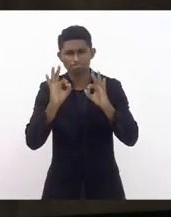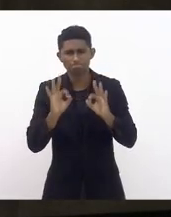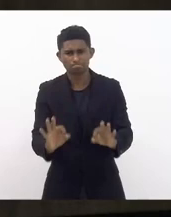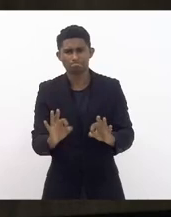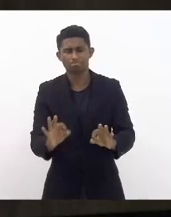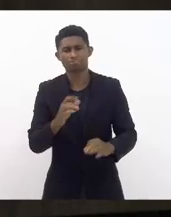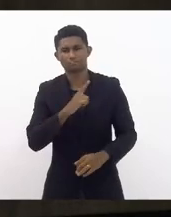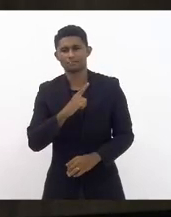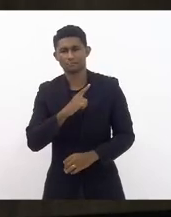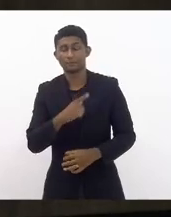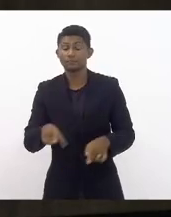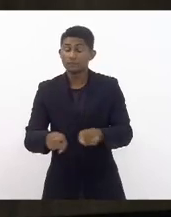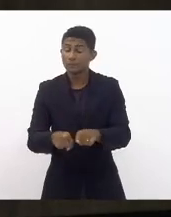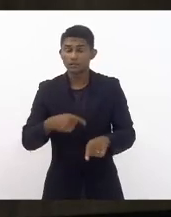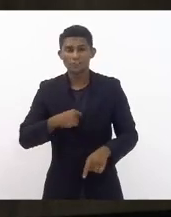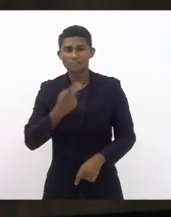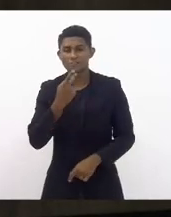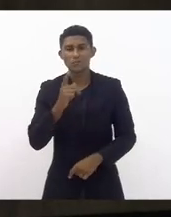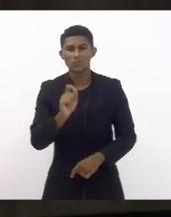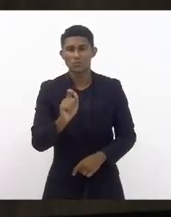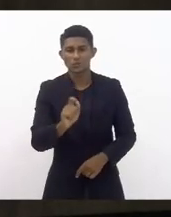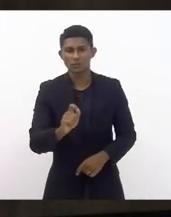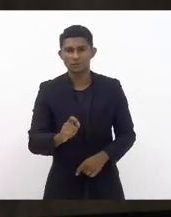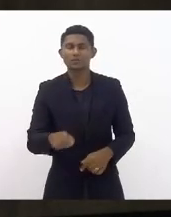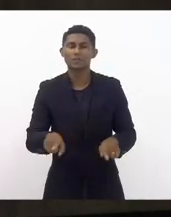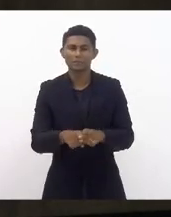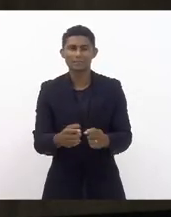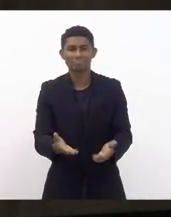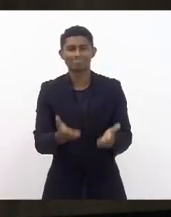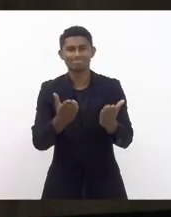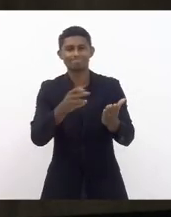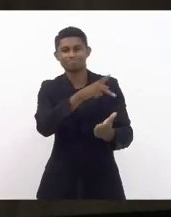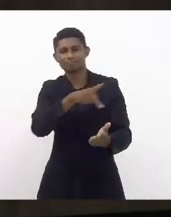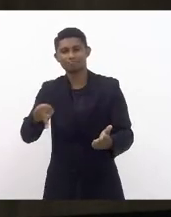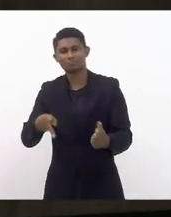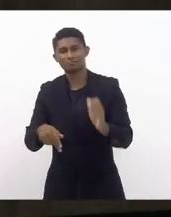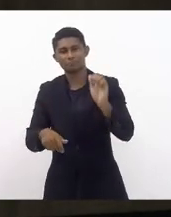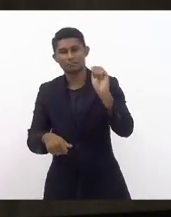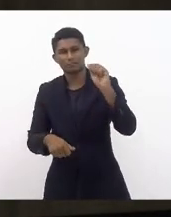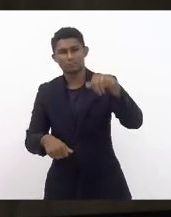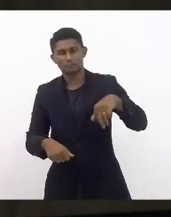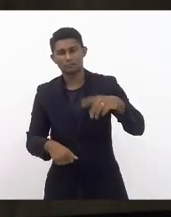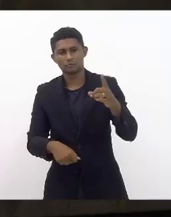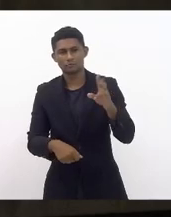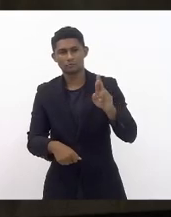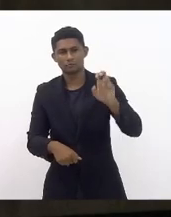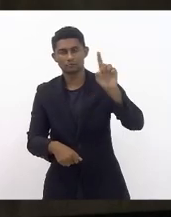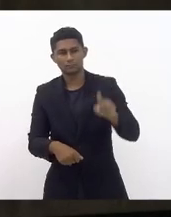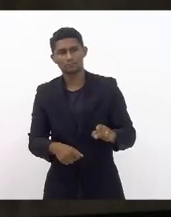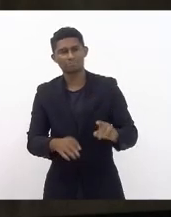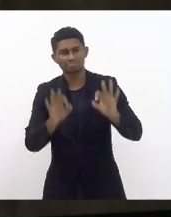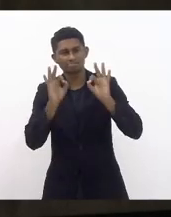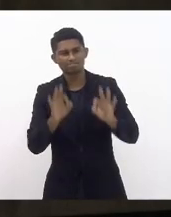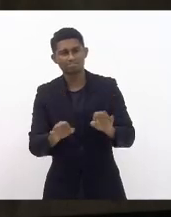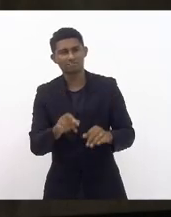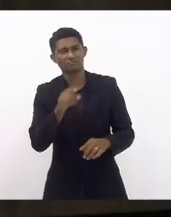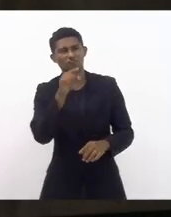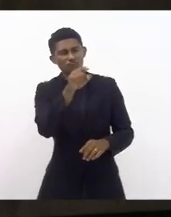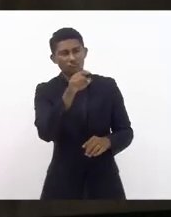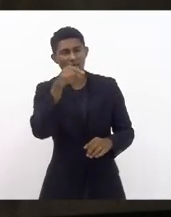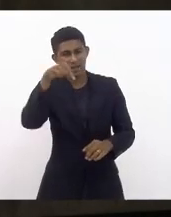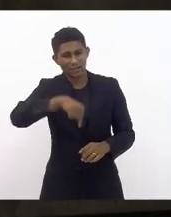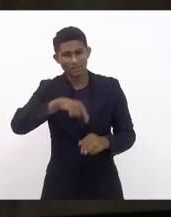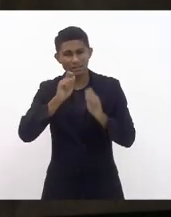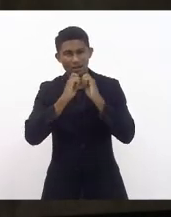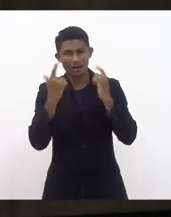também, André, que isso se deve à sua presidência. Eu acho que se tem uma marca que você vai deixar na presidência da